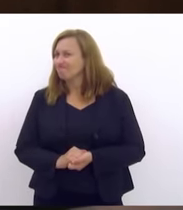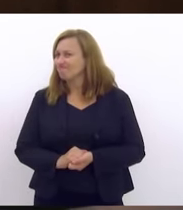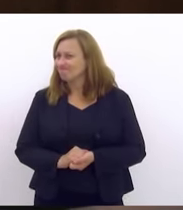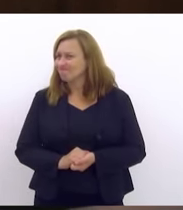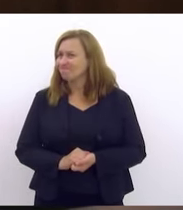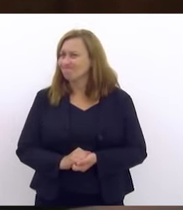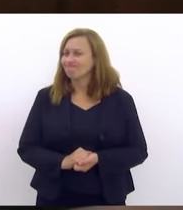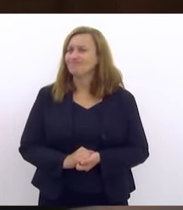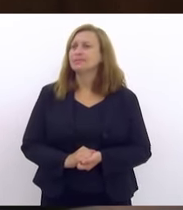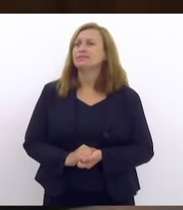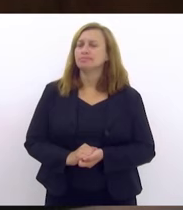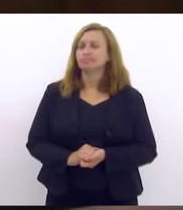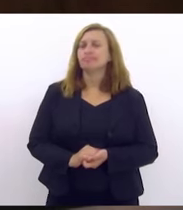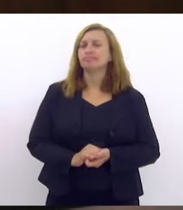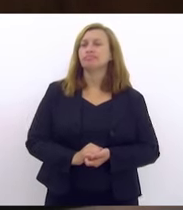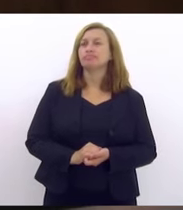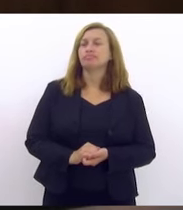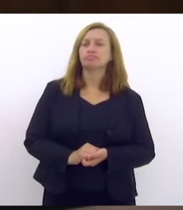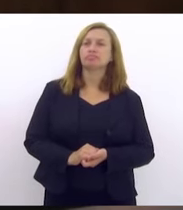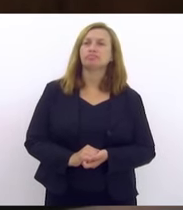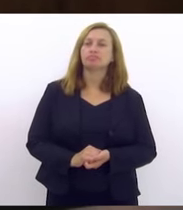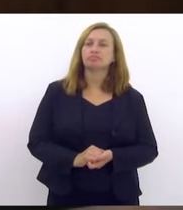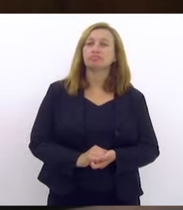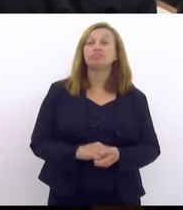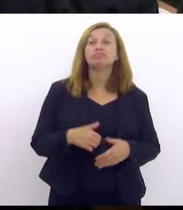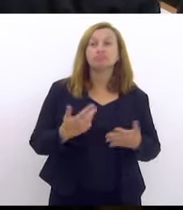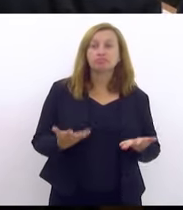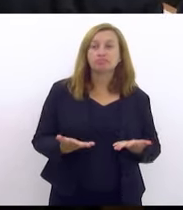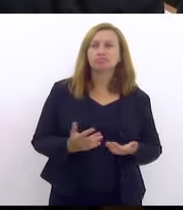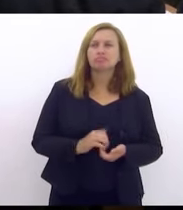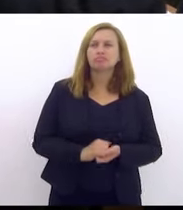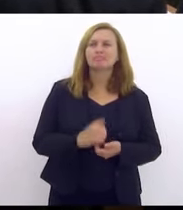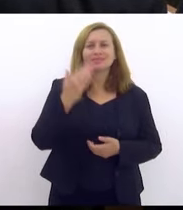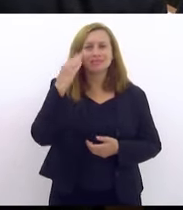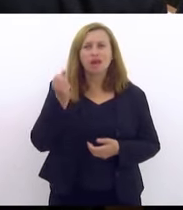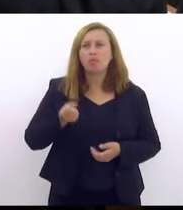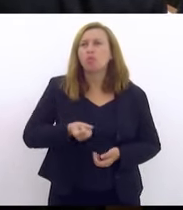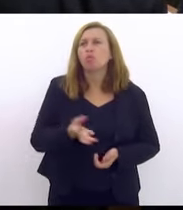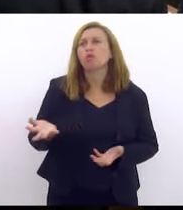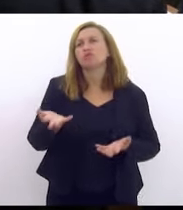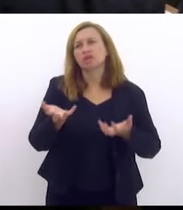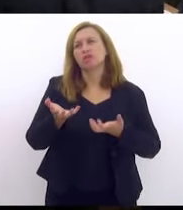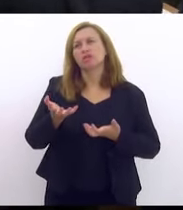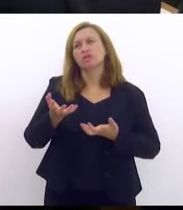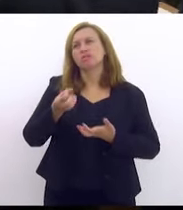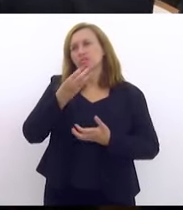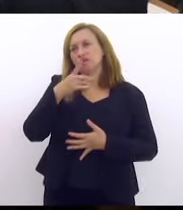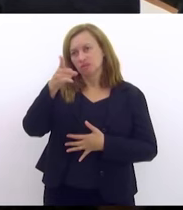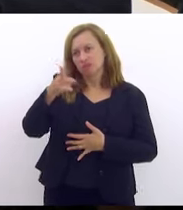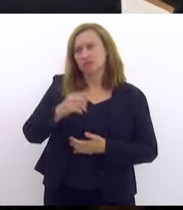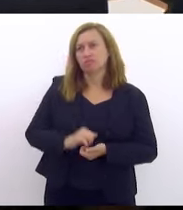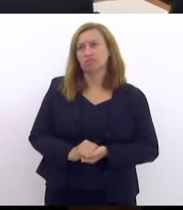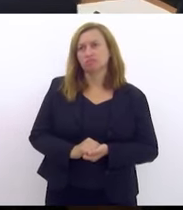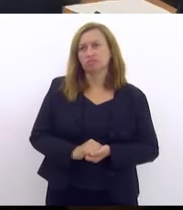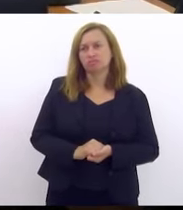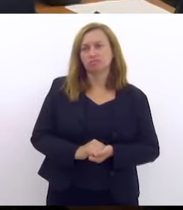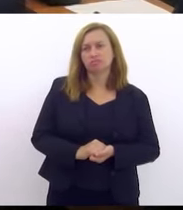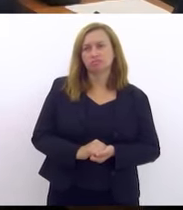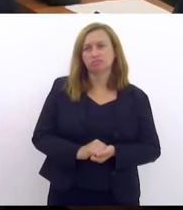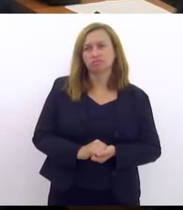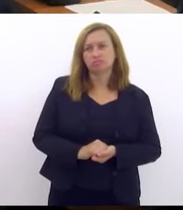natureza. E ele fala porque sabe o quanto eu lhe quero bem. Eu sei.